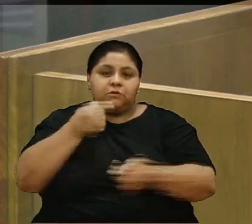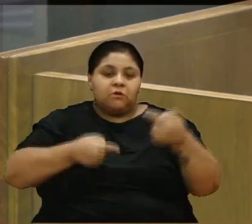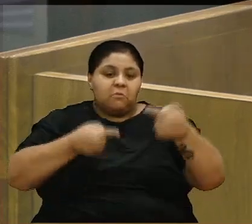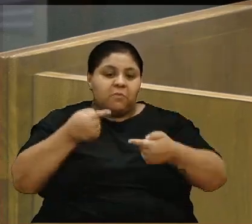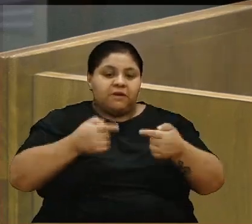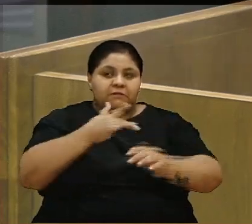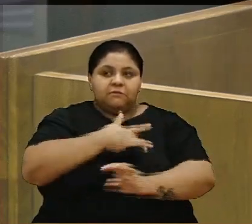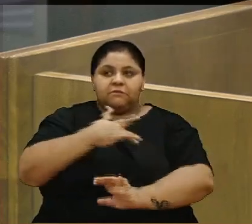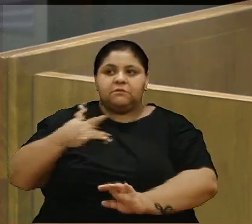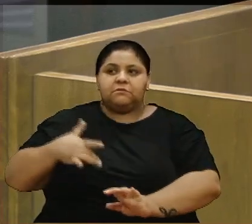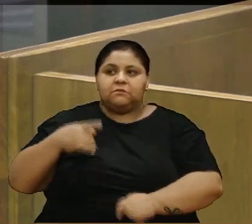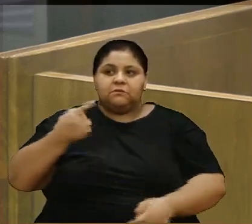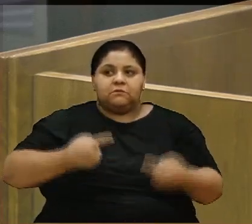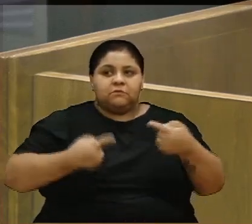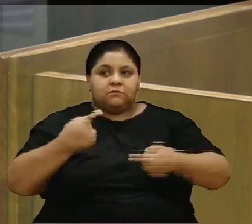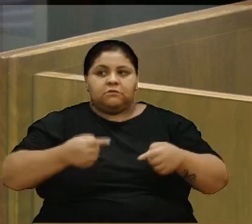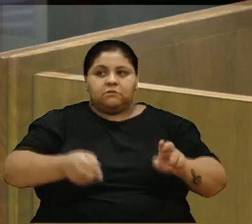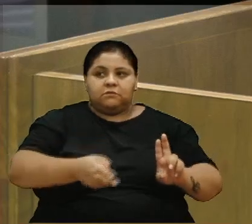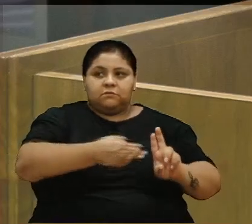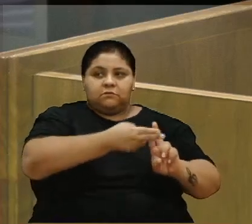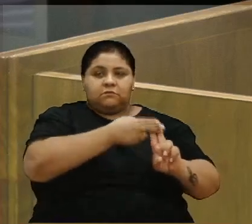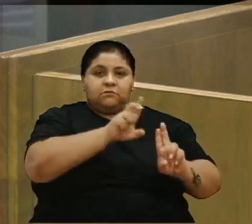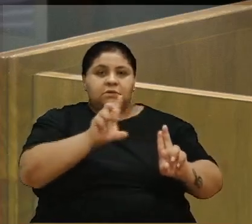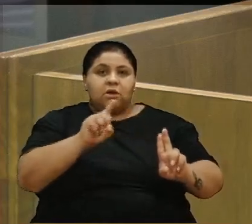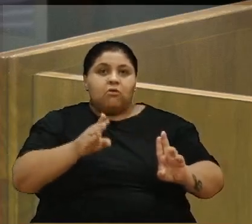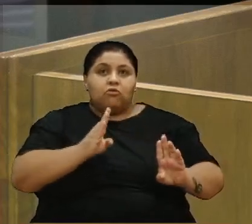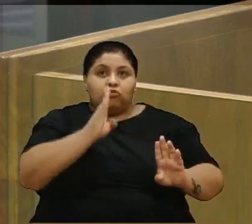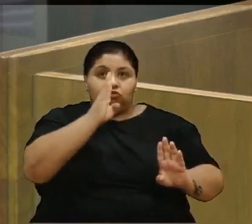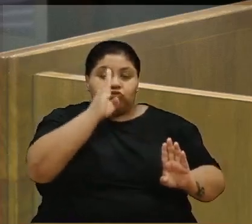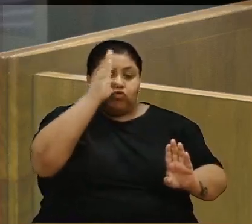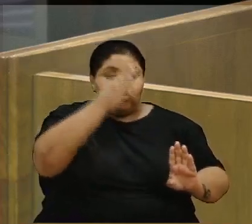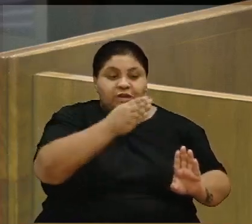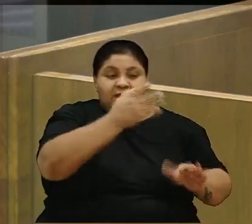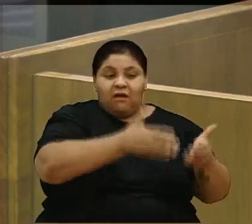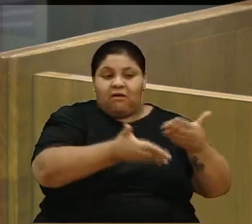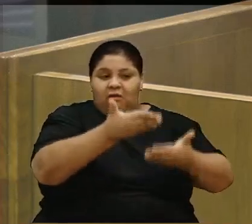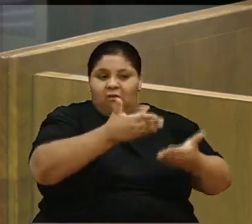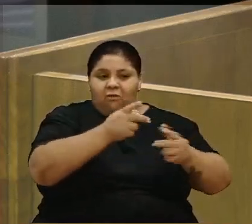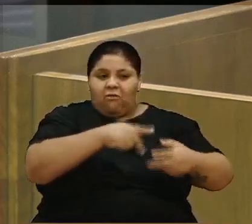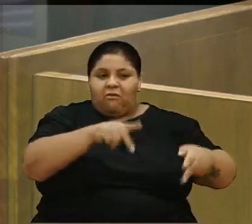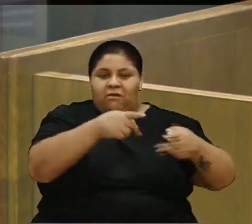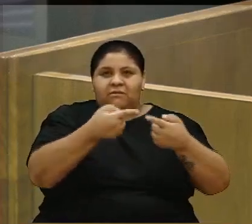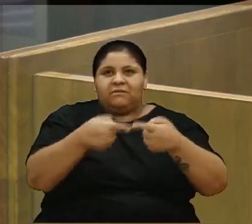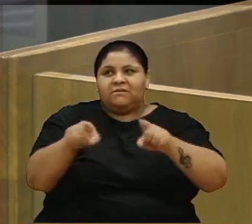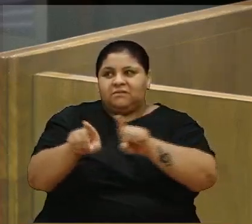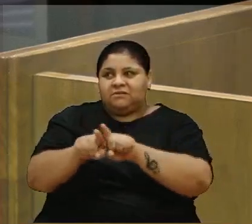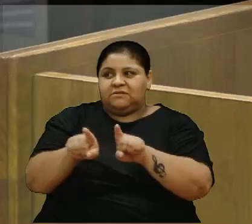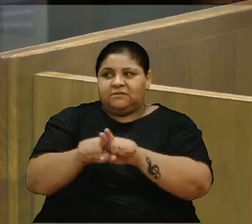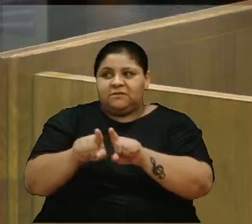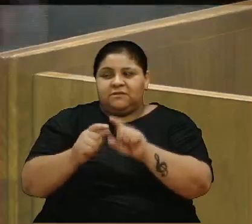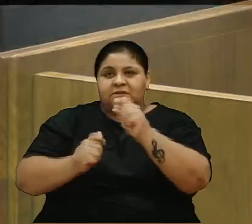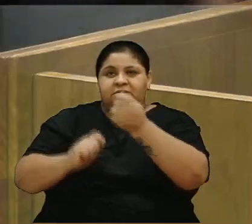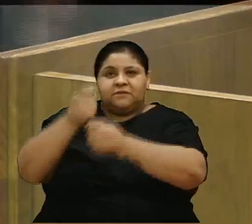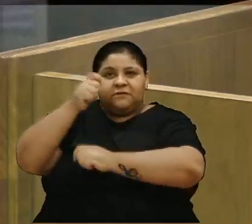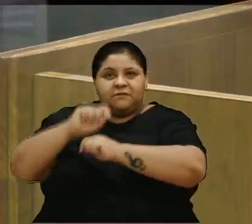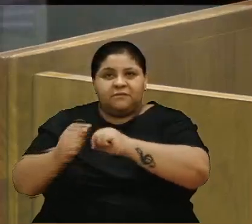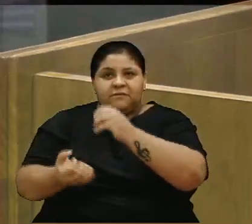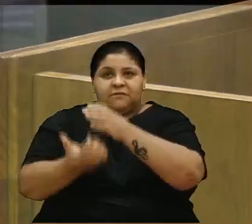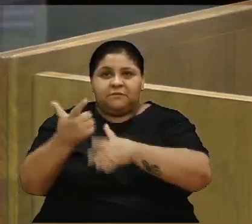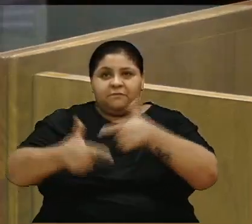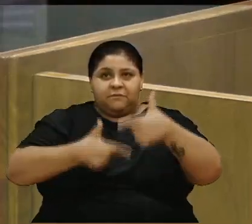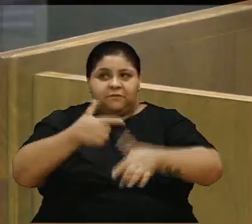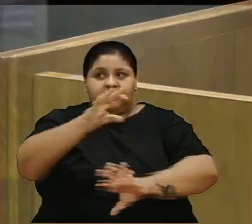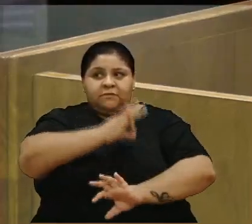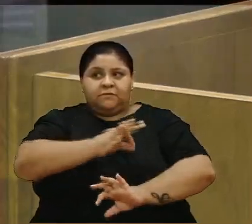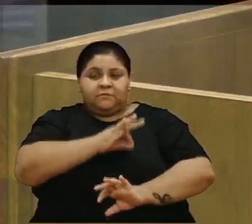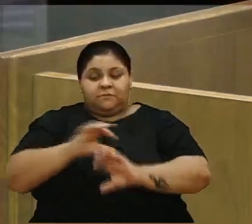sobre a saúde, para debater sobre o SUS, não só diretamente no atendimento para a população, mas também na indústria, na geração de emprego e renda e